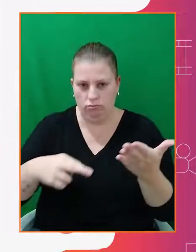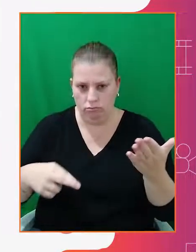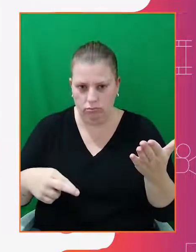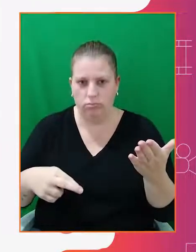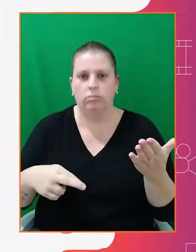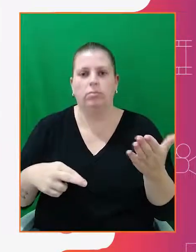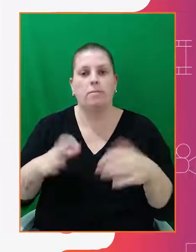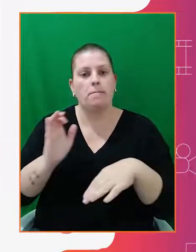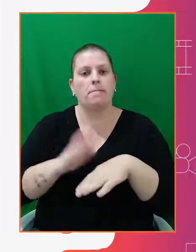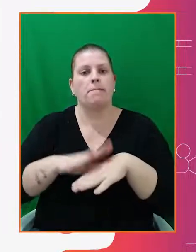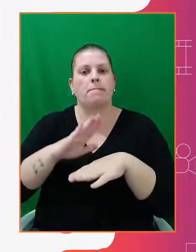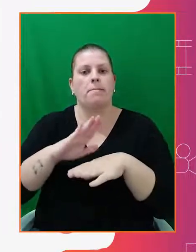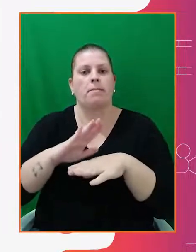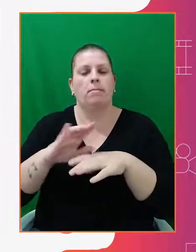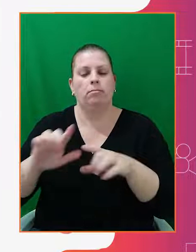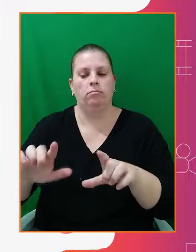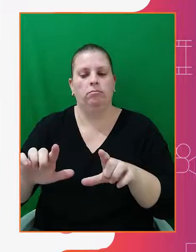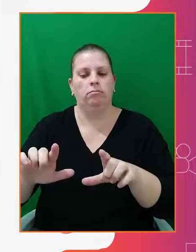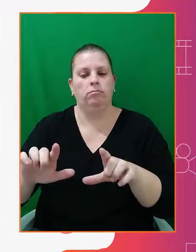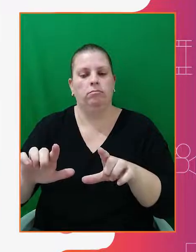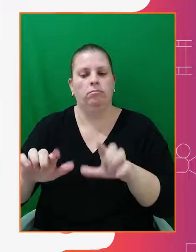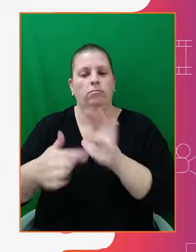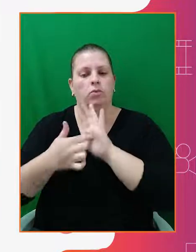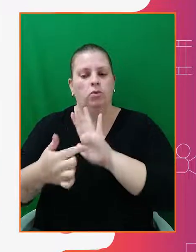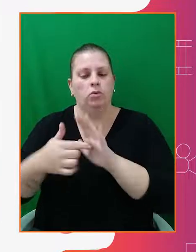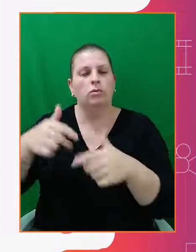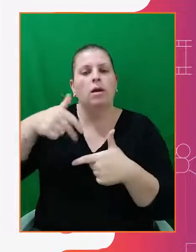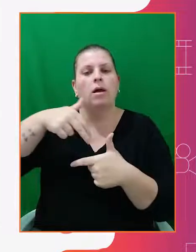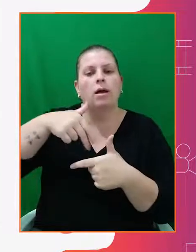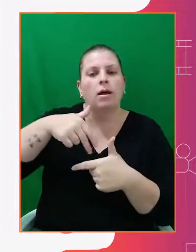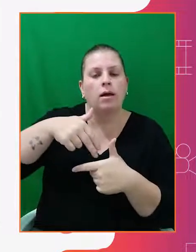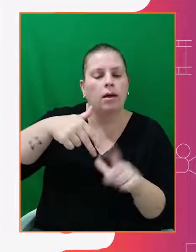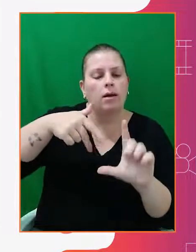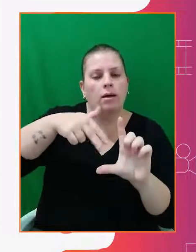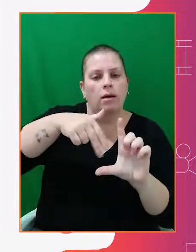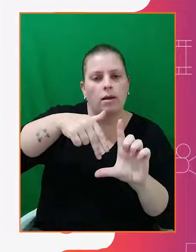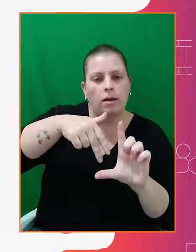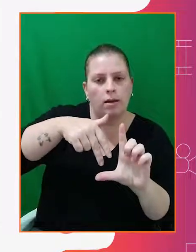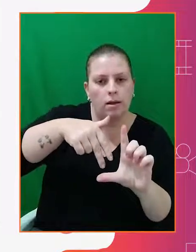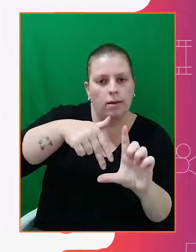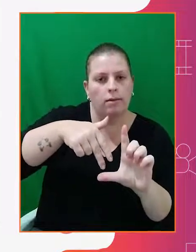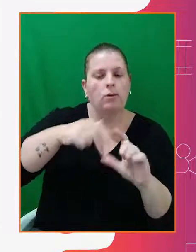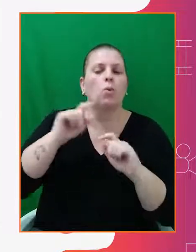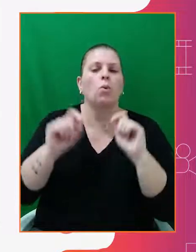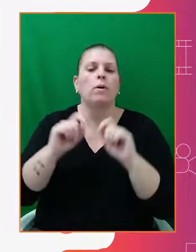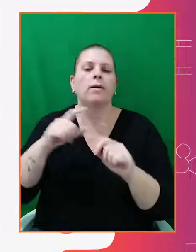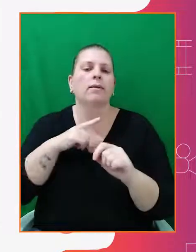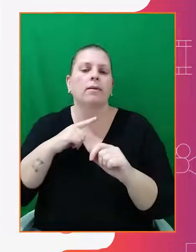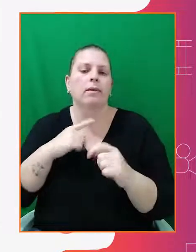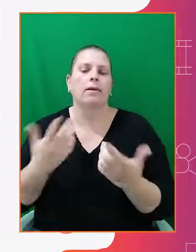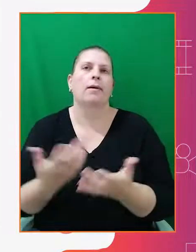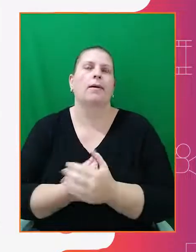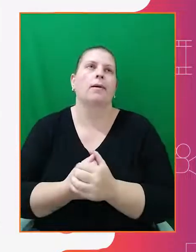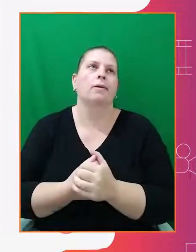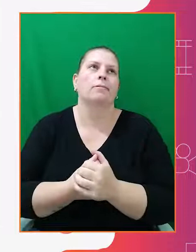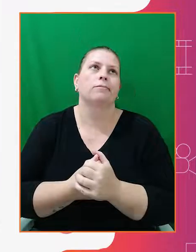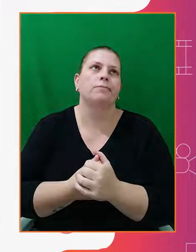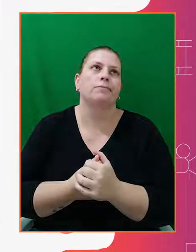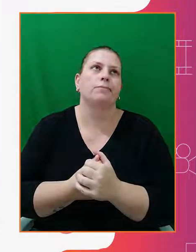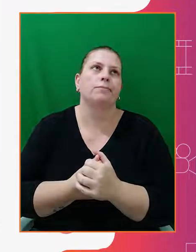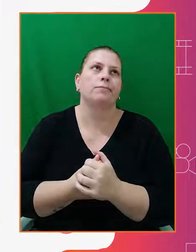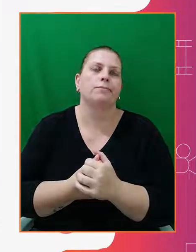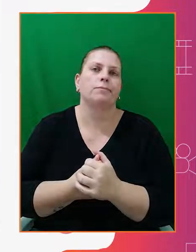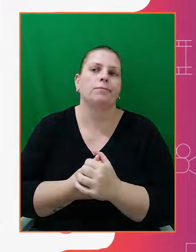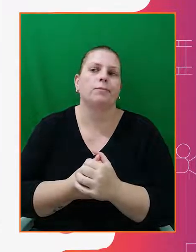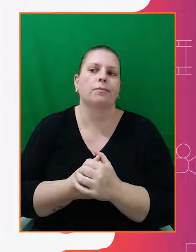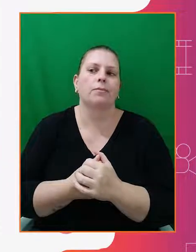visual das cenas e dos planos a serem animados. E também é nele que a gente vai mostrar para a equipe o que esperar de cada cena. É nele